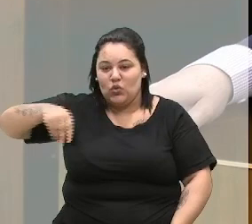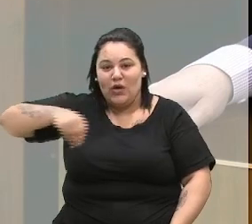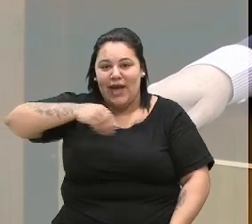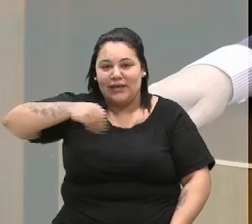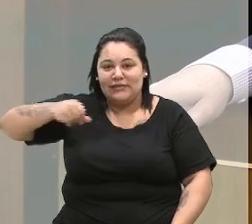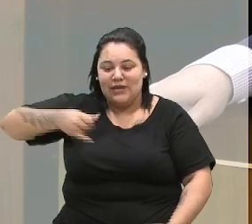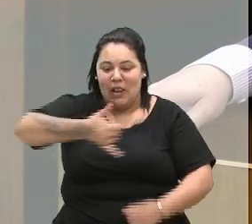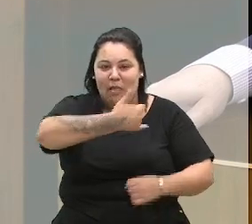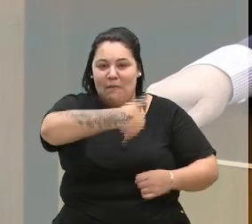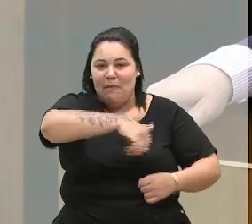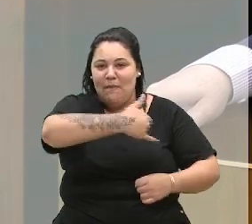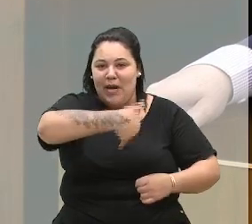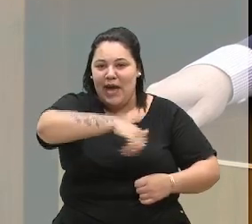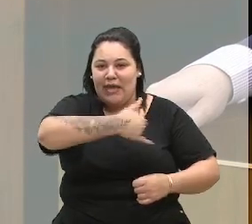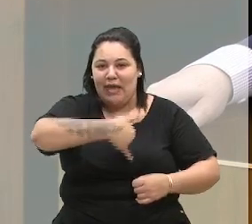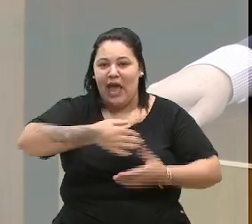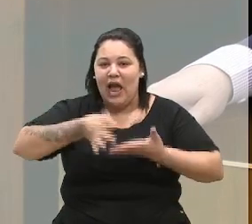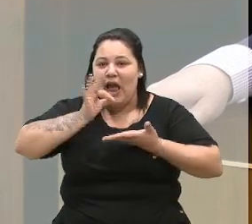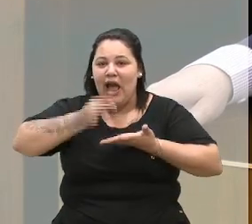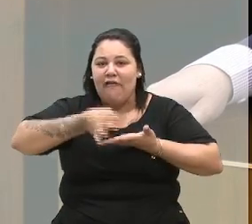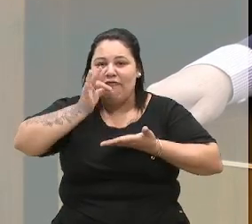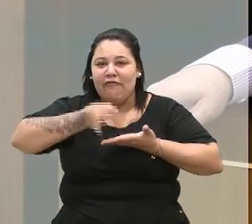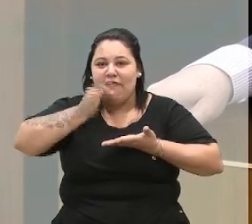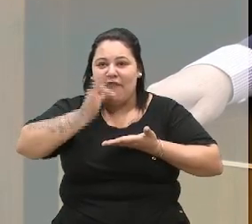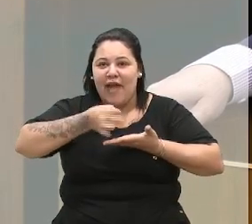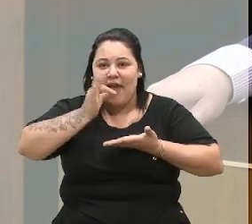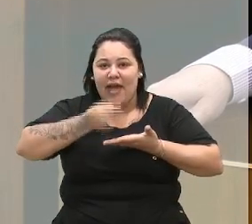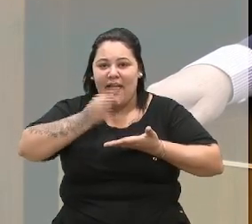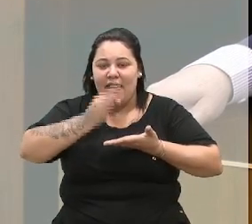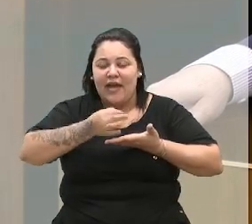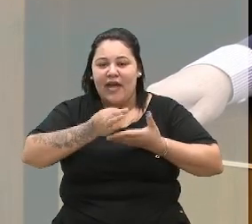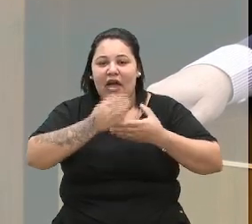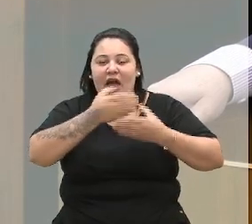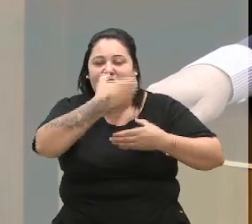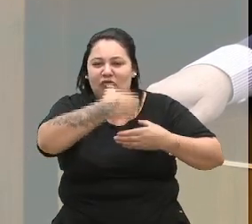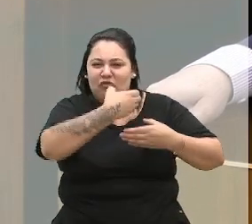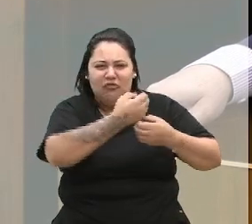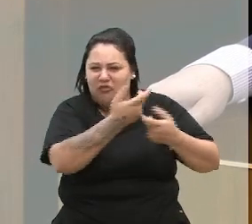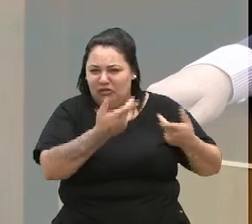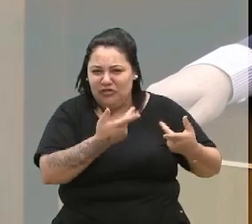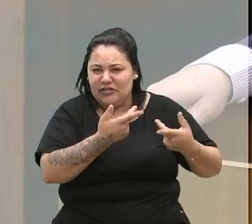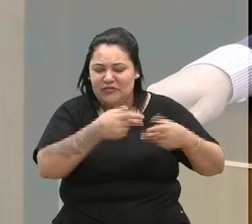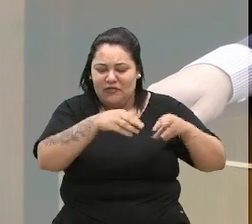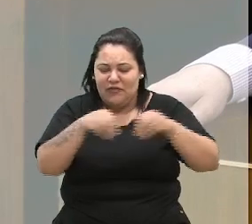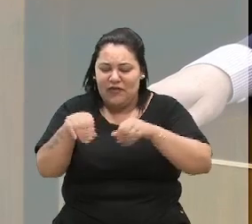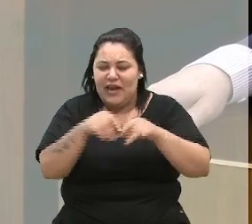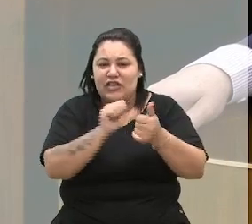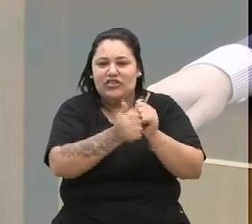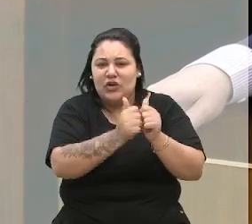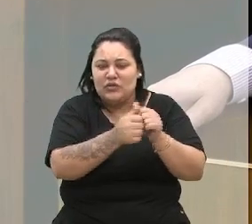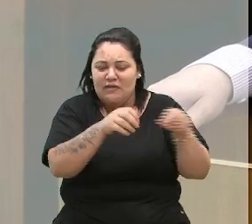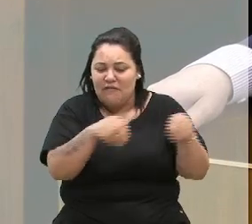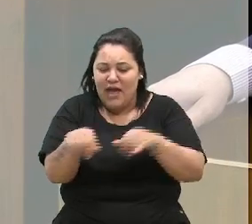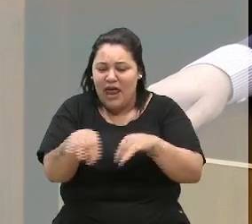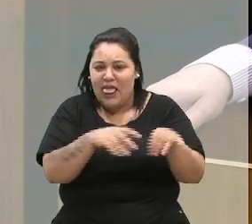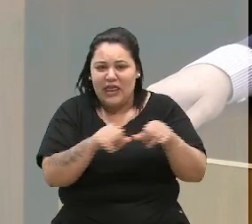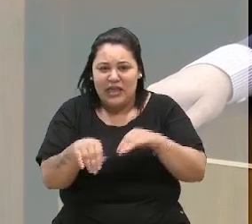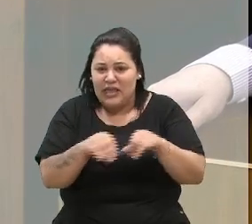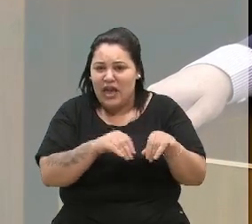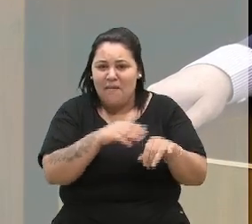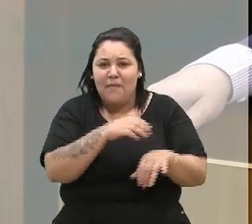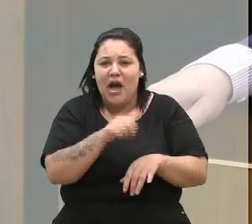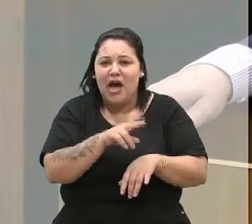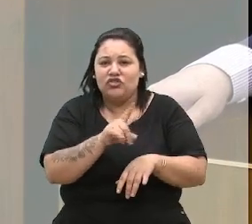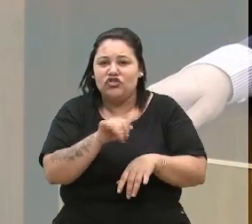banha, café, conservas de frutas, farinha de arroz, farinha de mandioca, farinha de